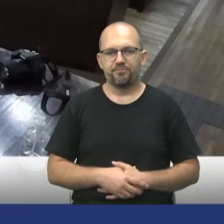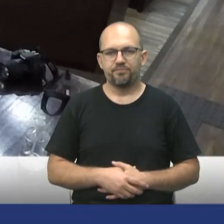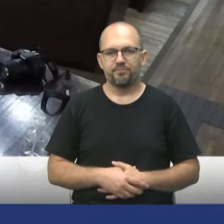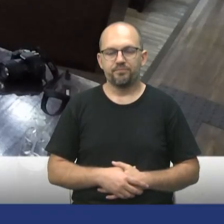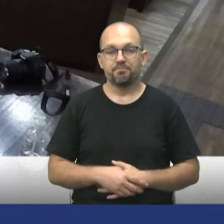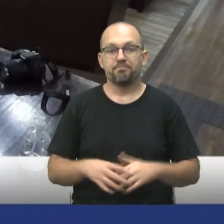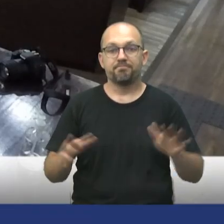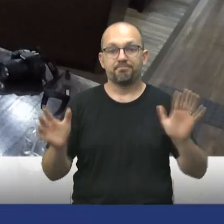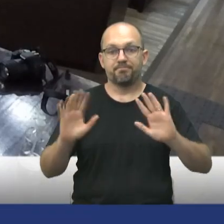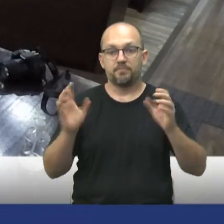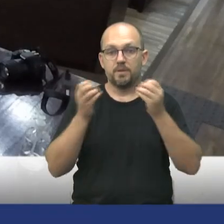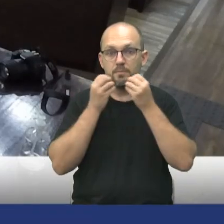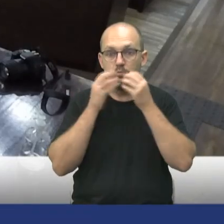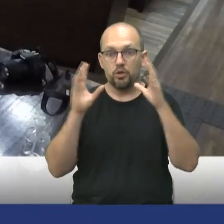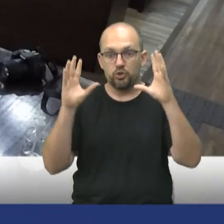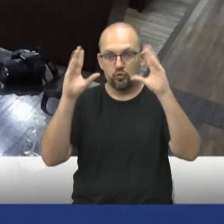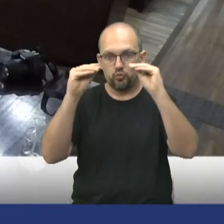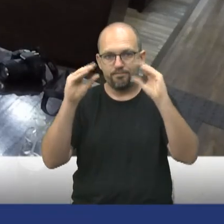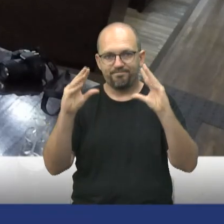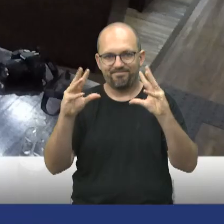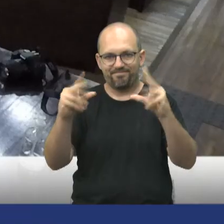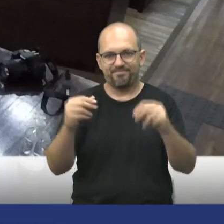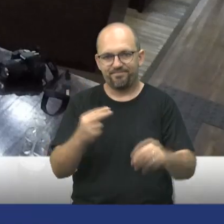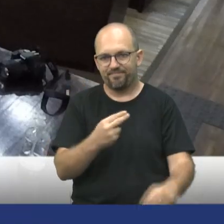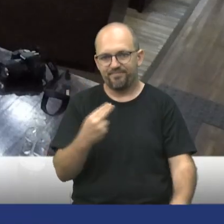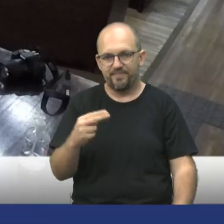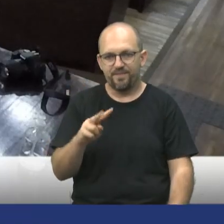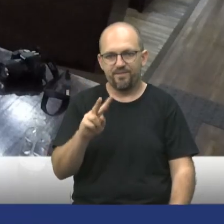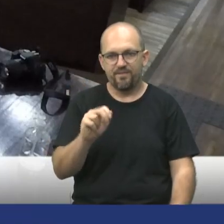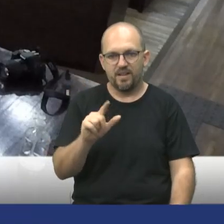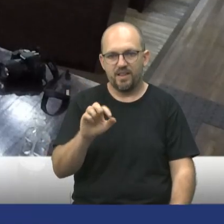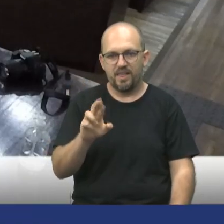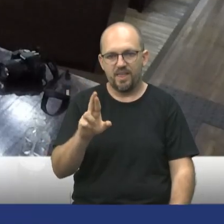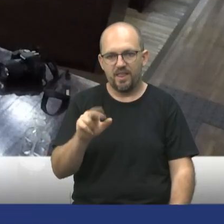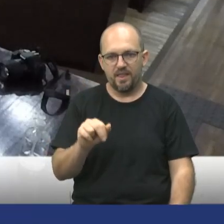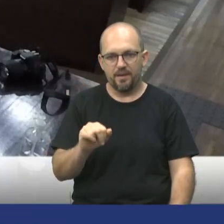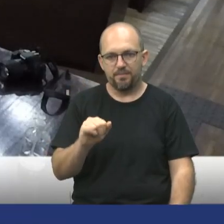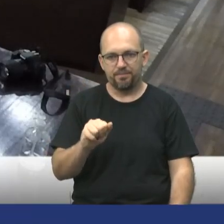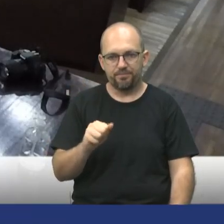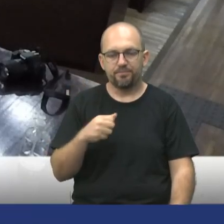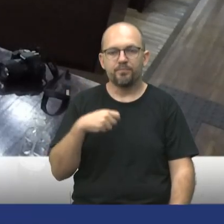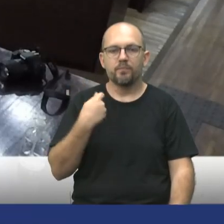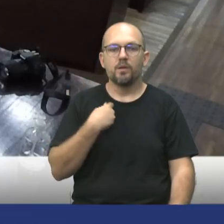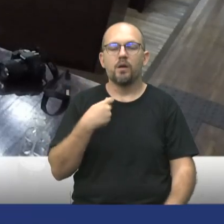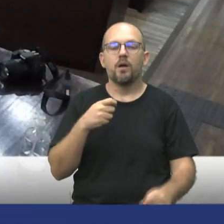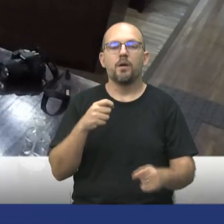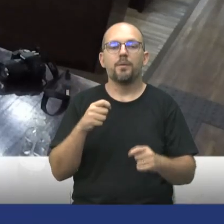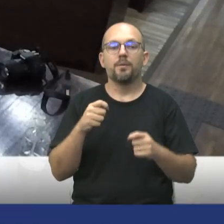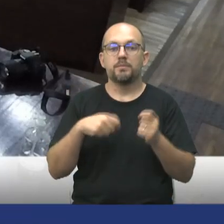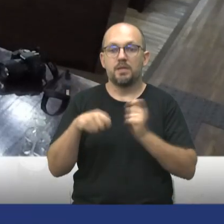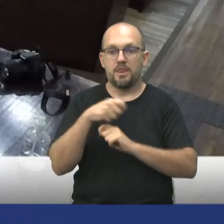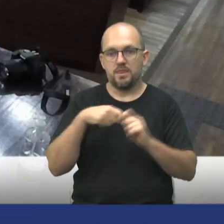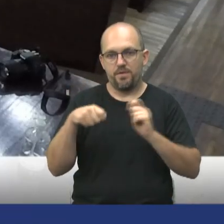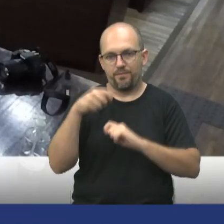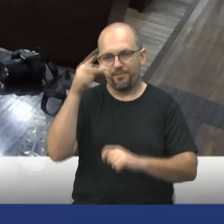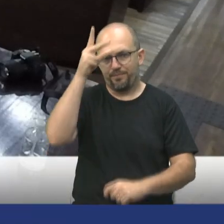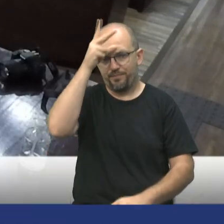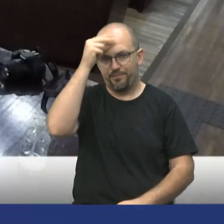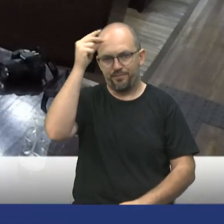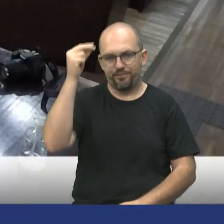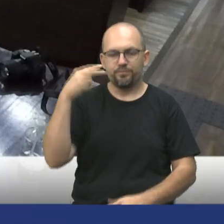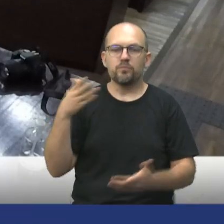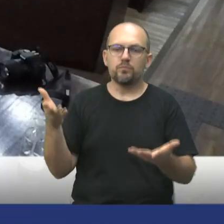Boa noite a todos. Me chamo Valéria, sou agente administrativo da Prefeitura. Hoje eu estou lotada no prédio, no setor de